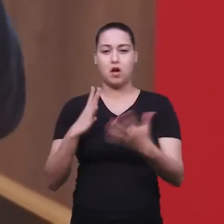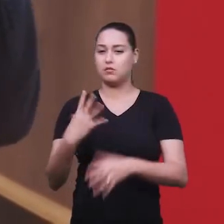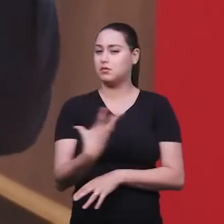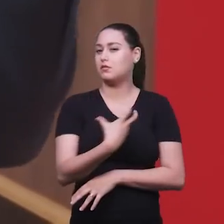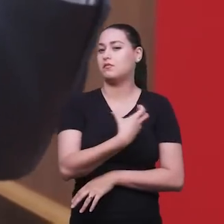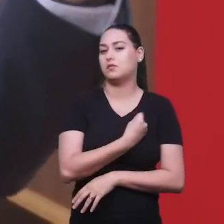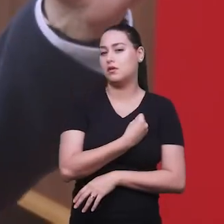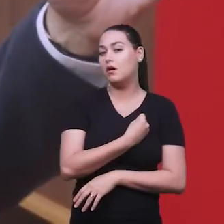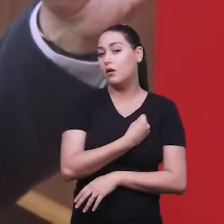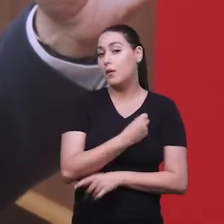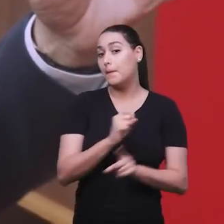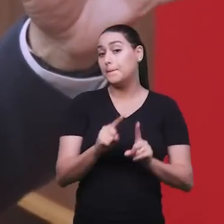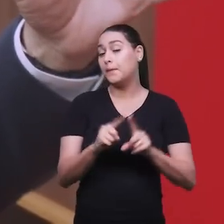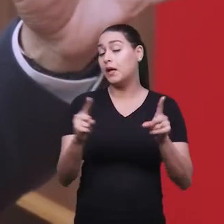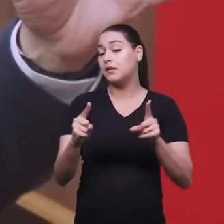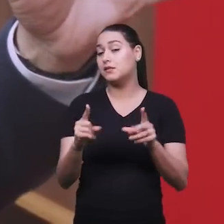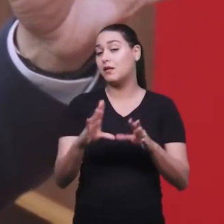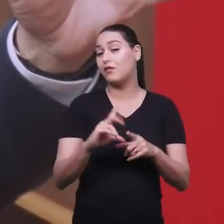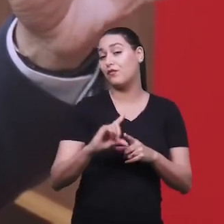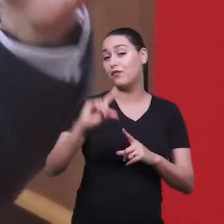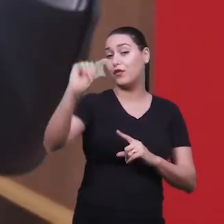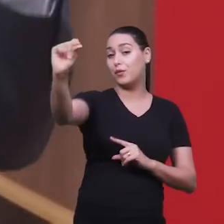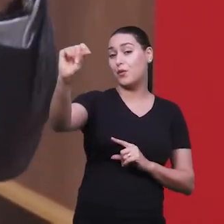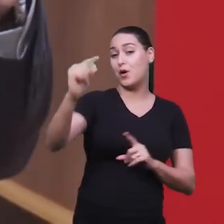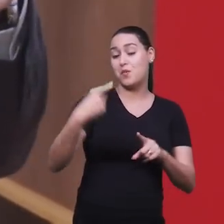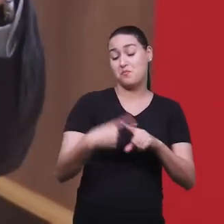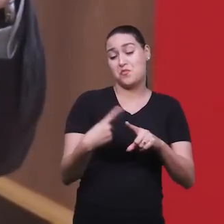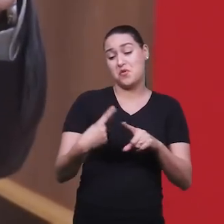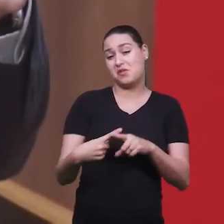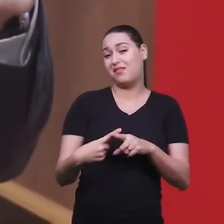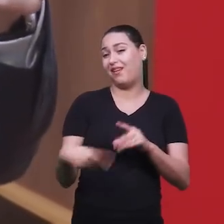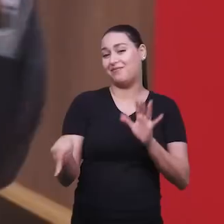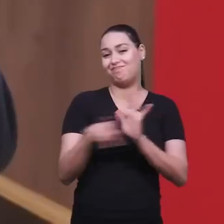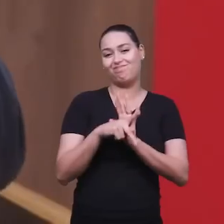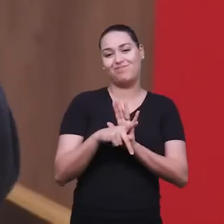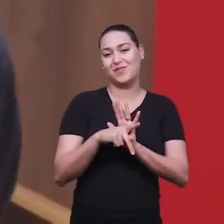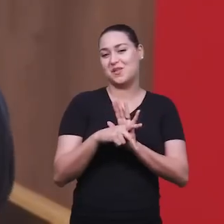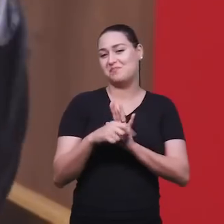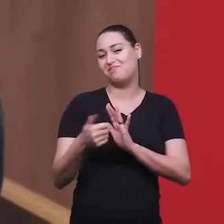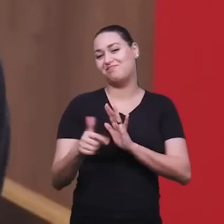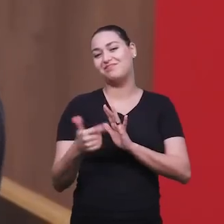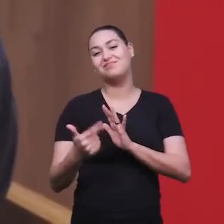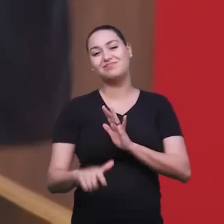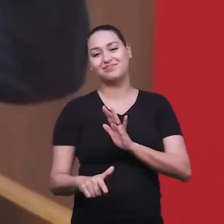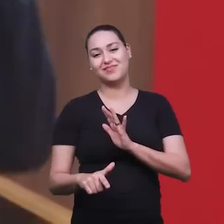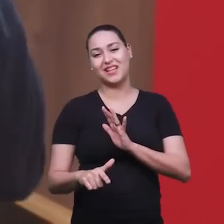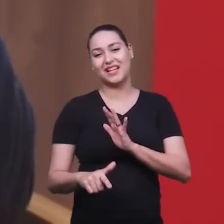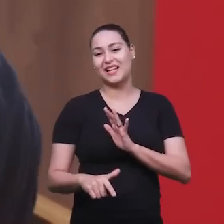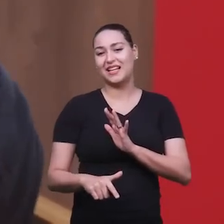todos os benefícios da salvação, e saiu por quê? Porque ele não era